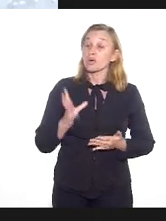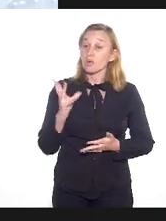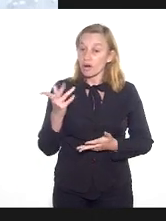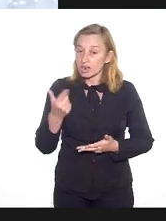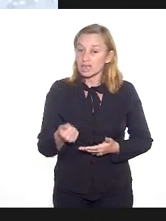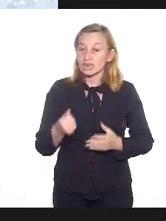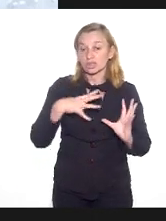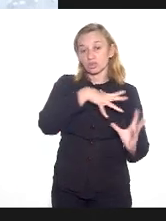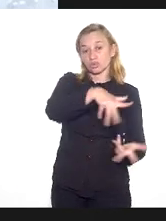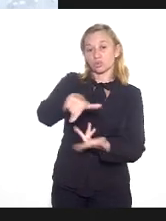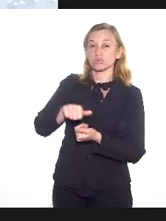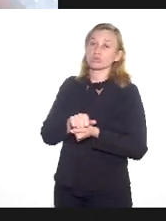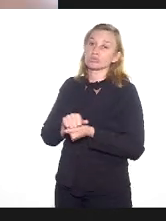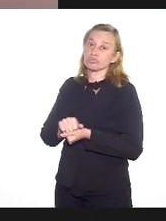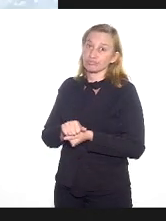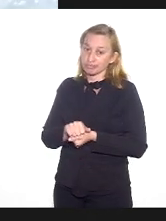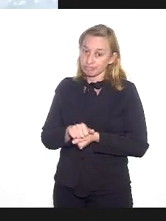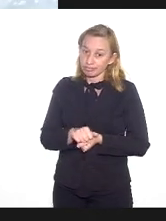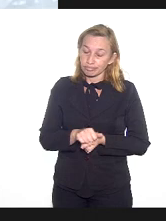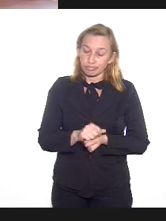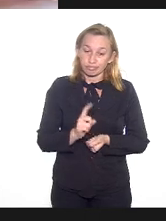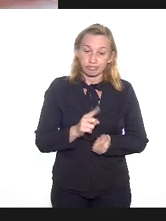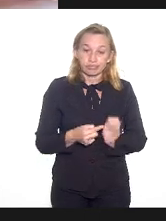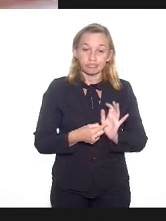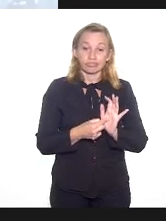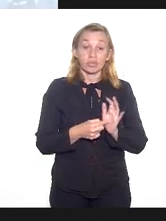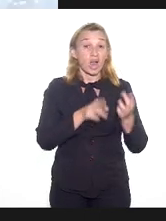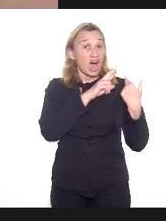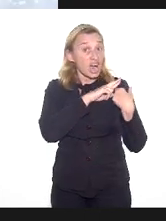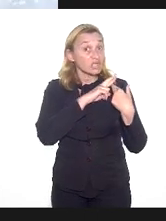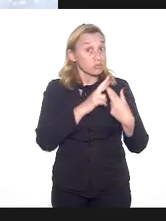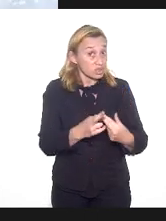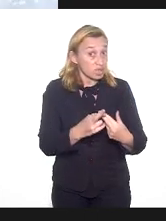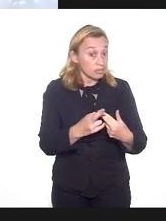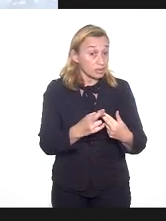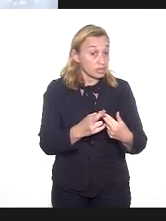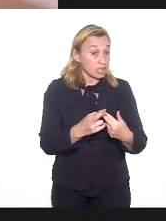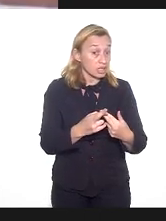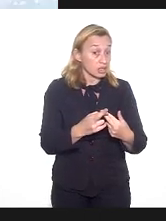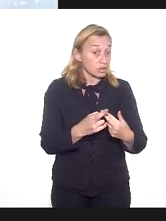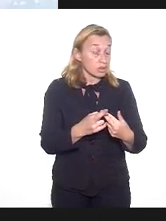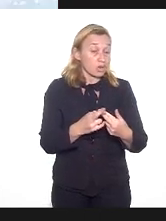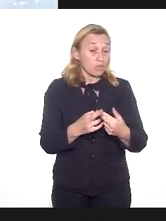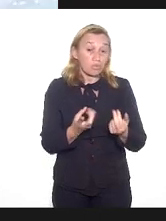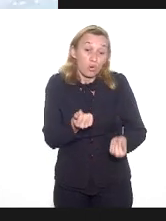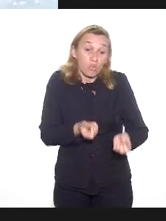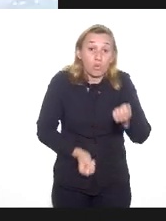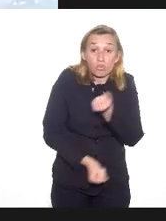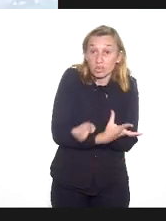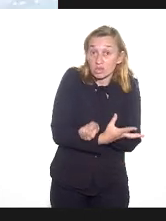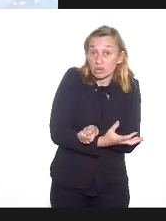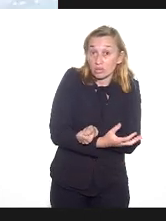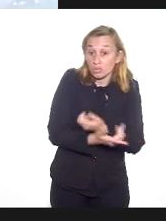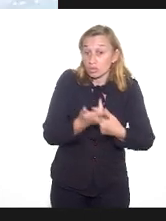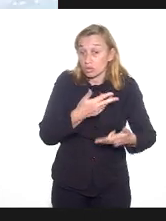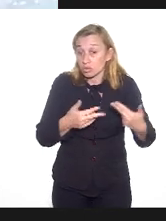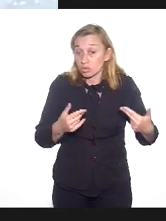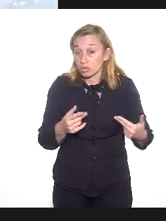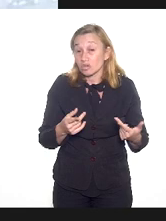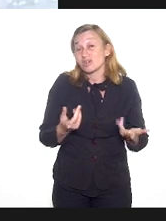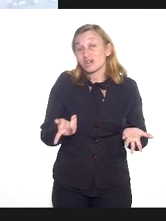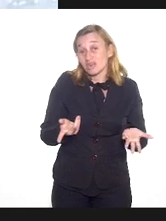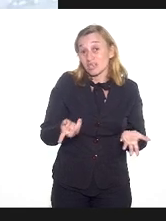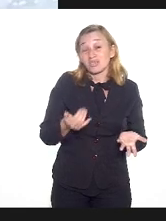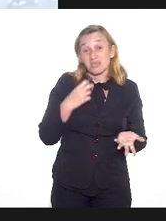nenhuma ilegalidade, nenhum responsável por ato de corrupção, o que quer que seja. Apenas uma